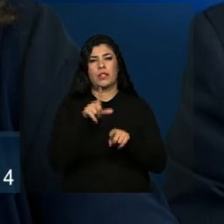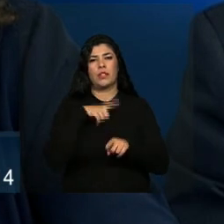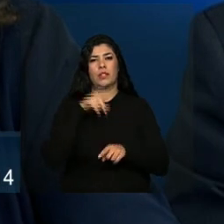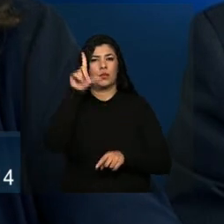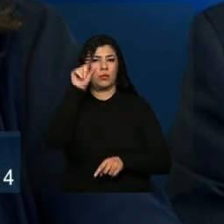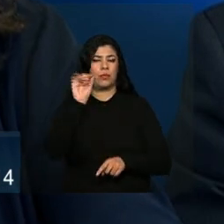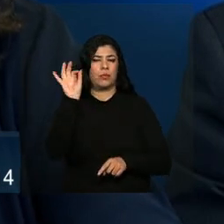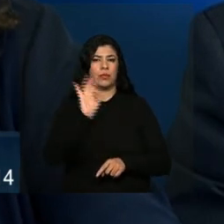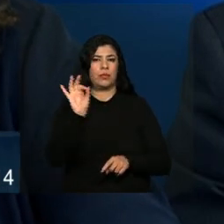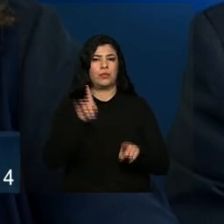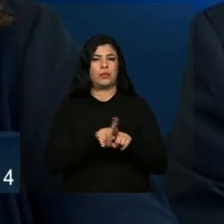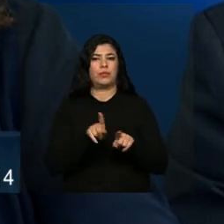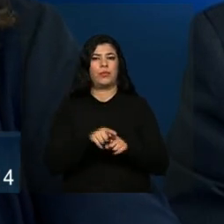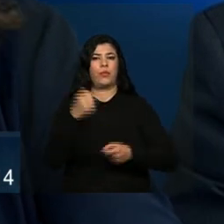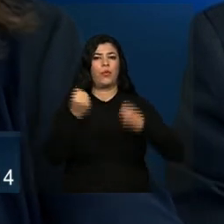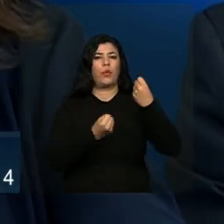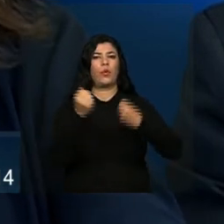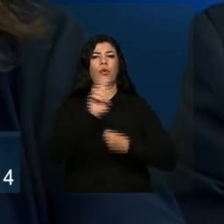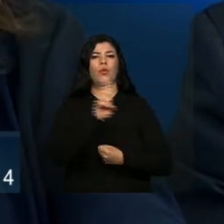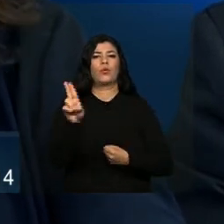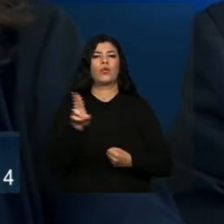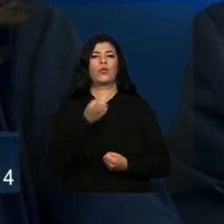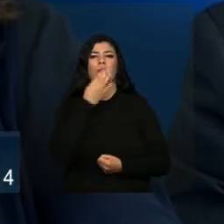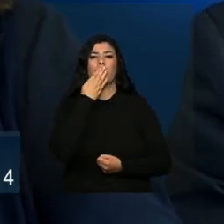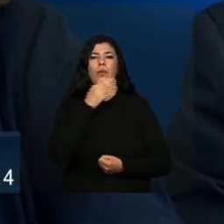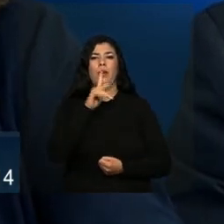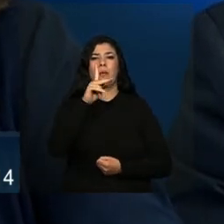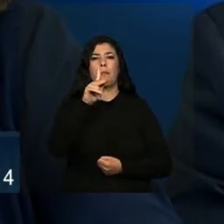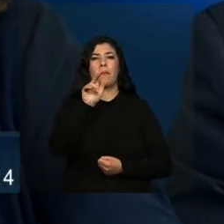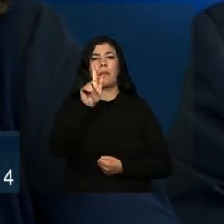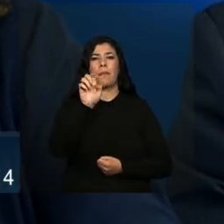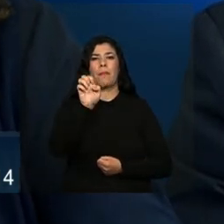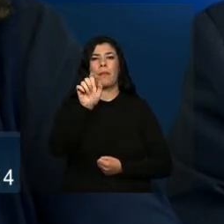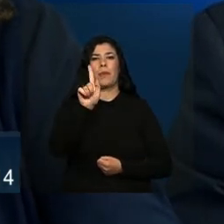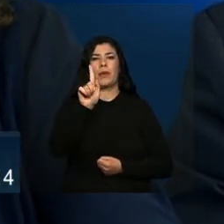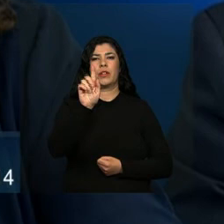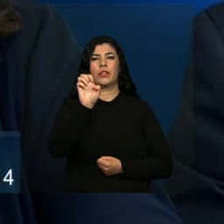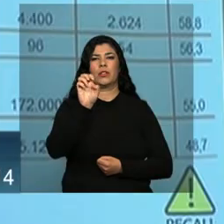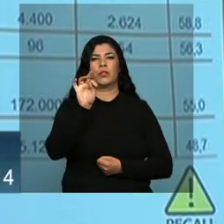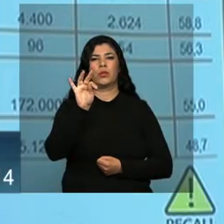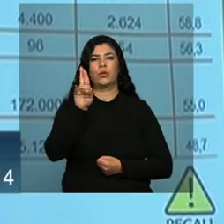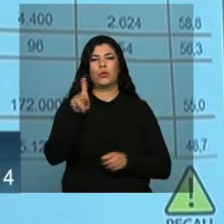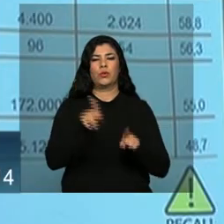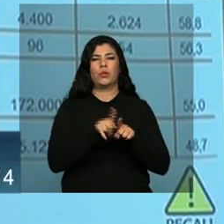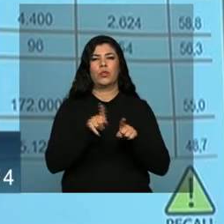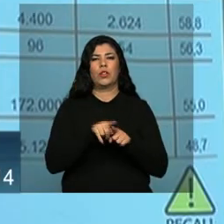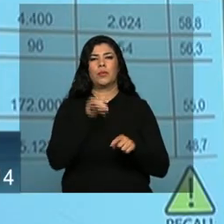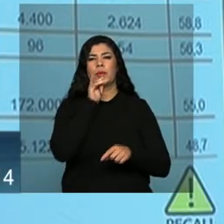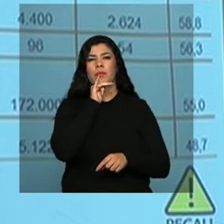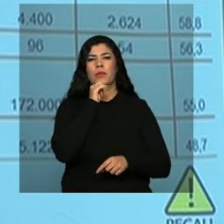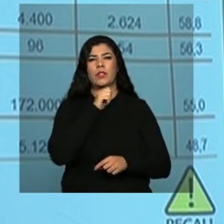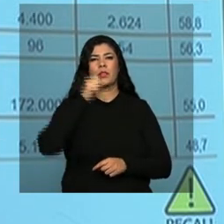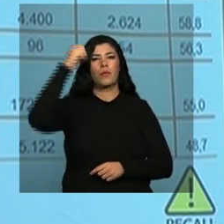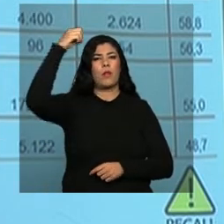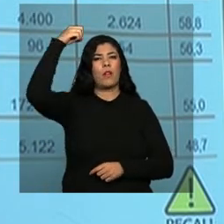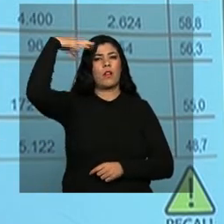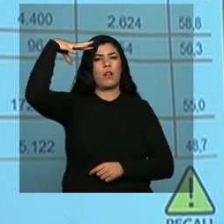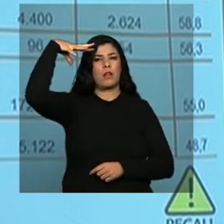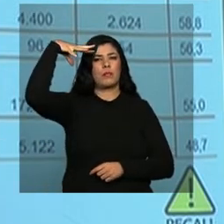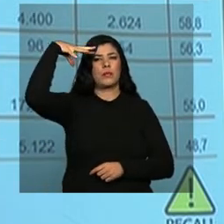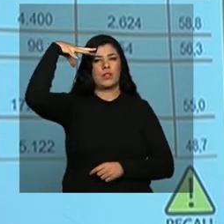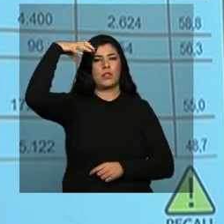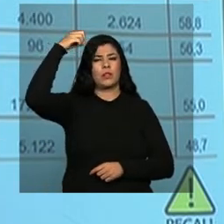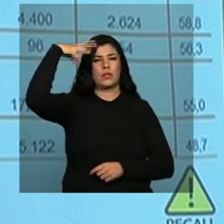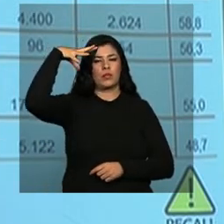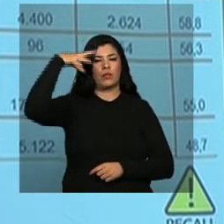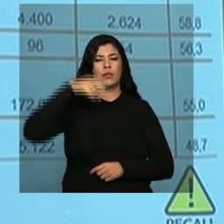alto motor da Peugeot com 98.6 lâmpada a essa barra